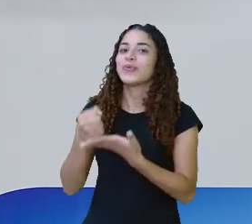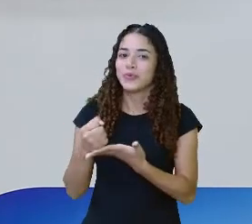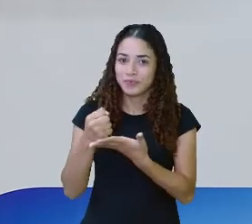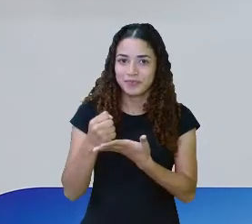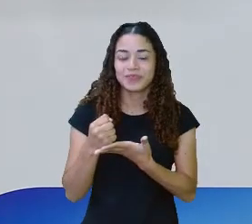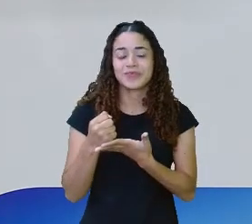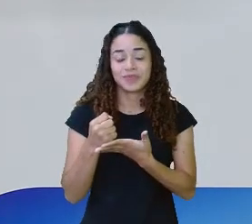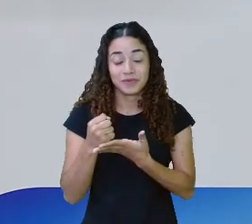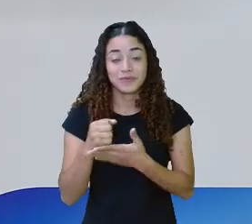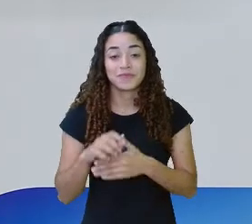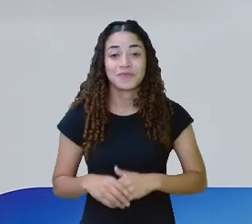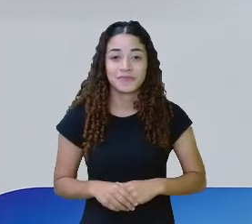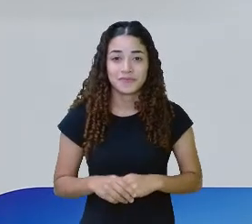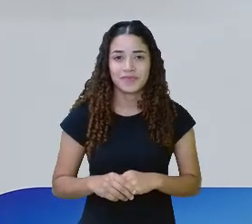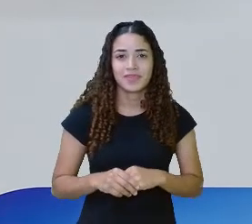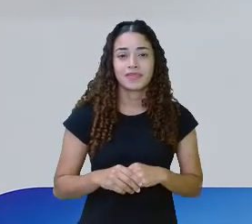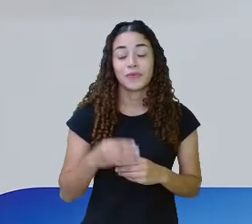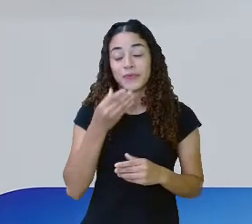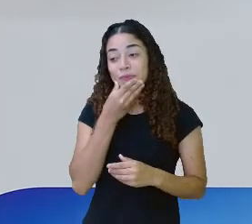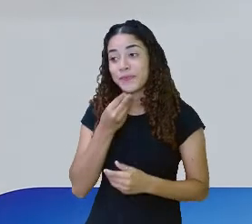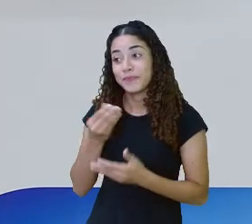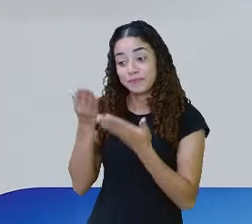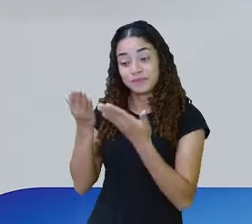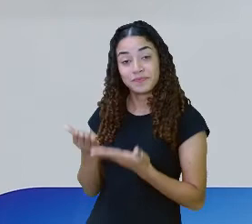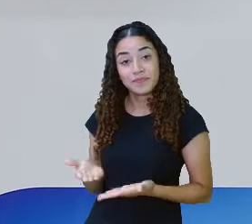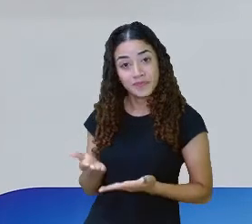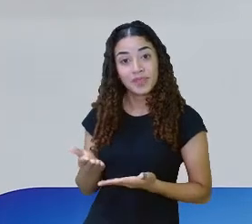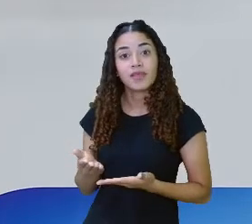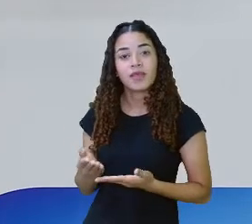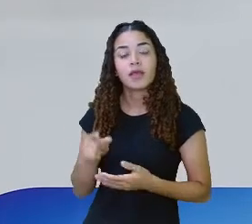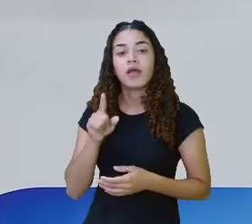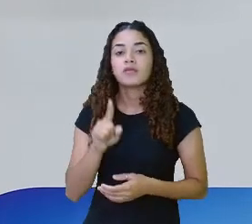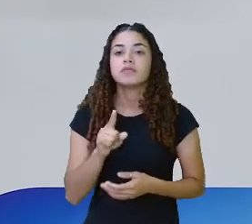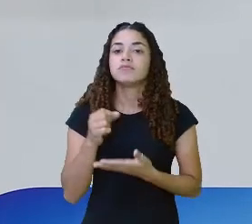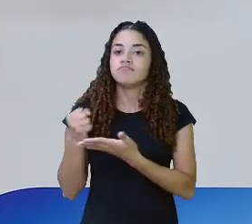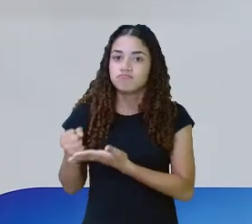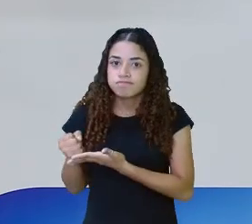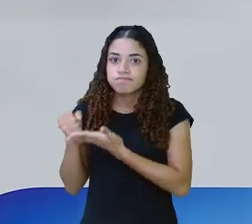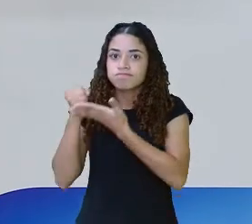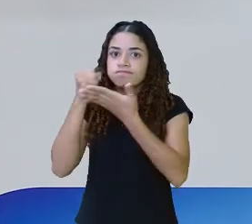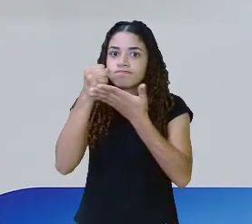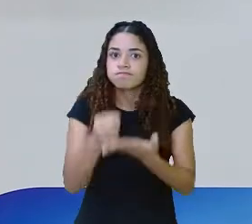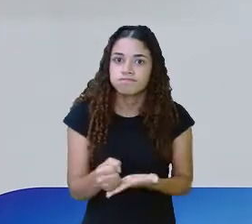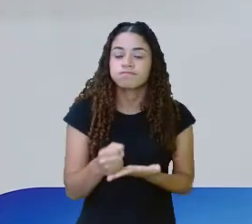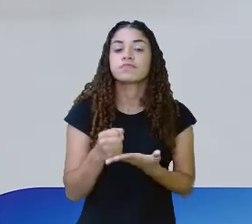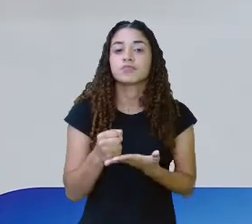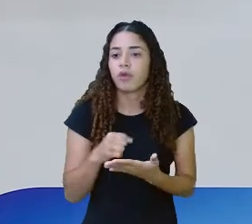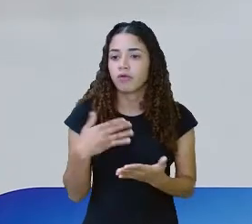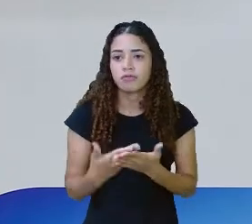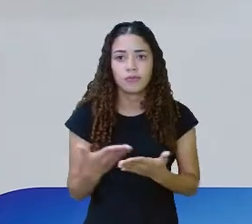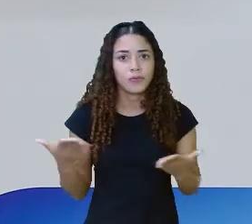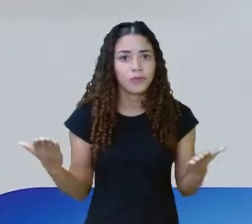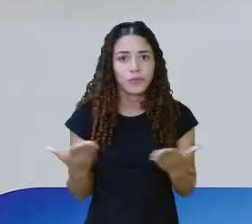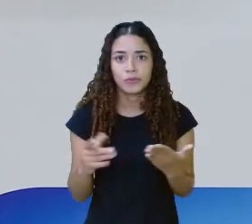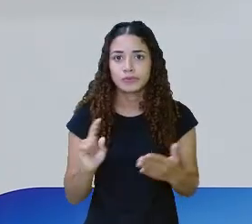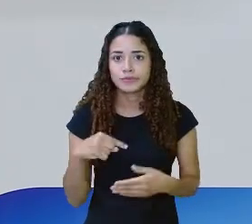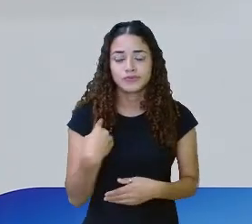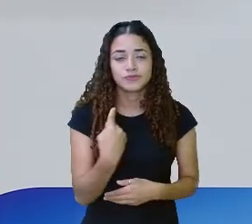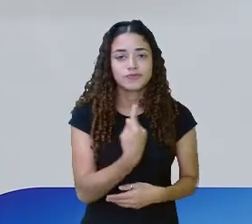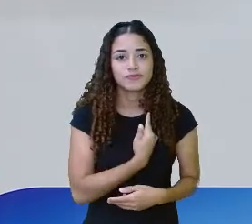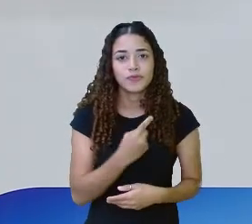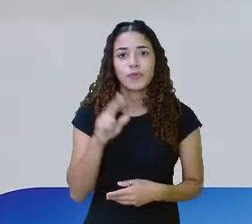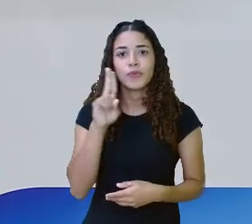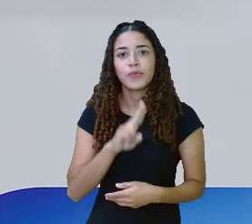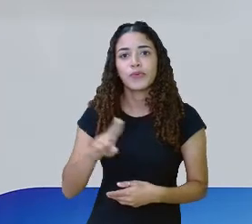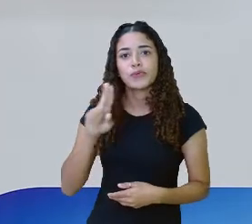né, professora? Darwin, ele contribuiu bastante aí, até hoje nós